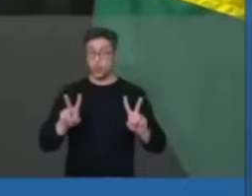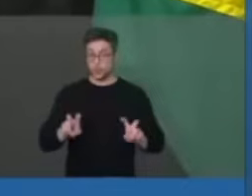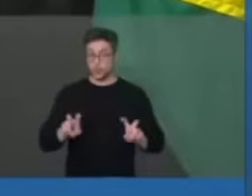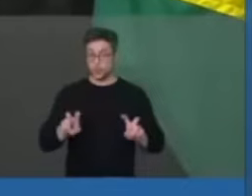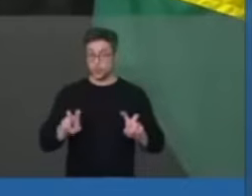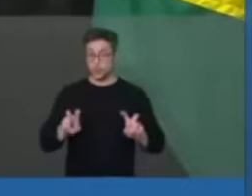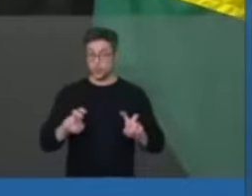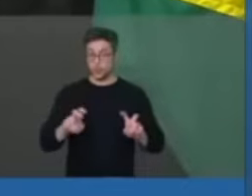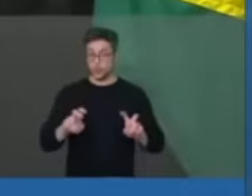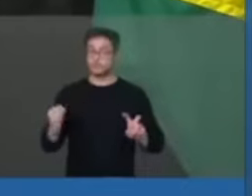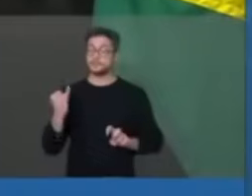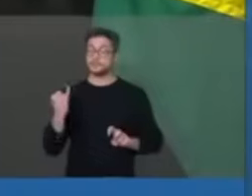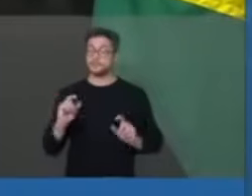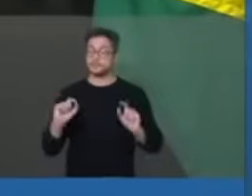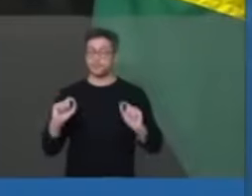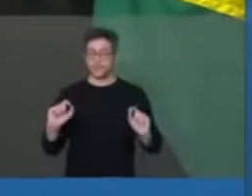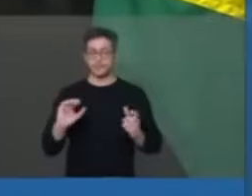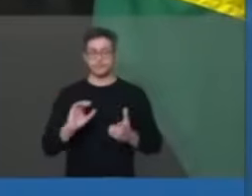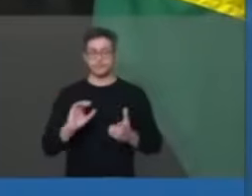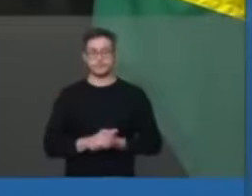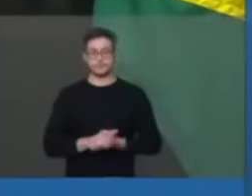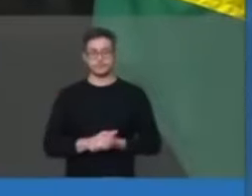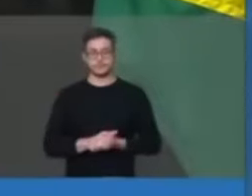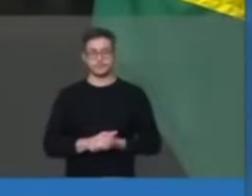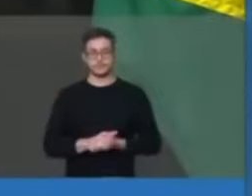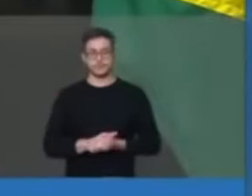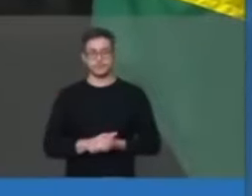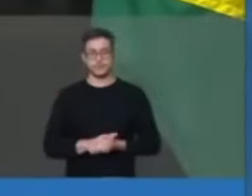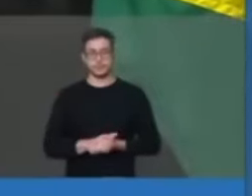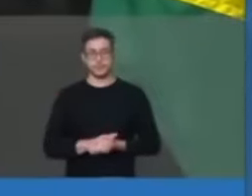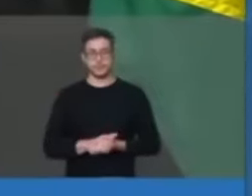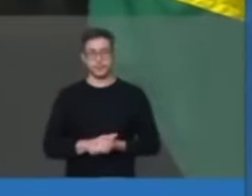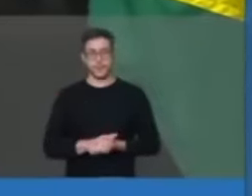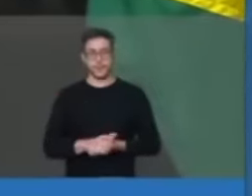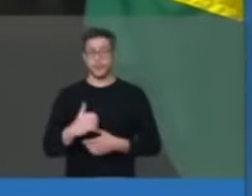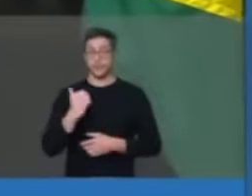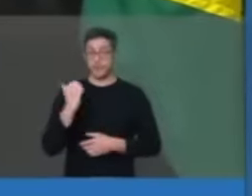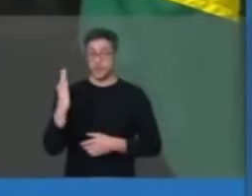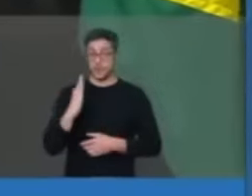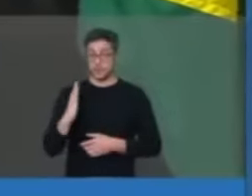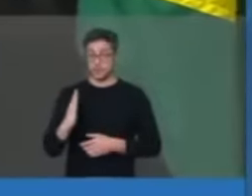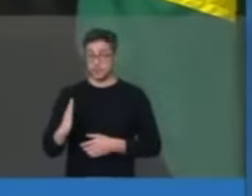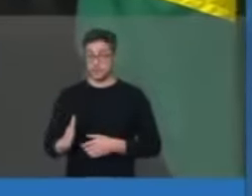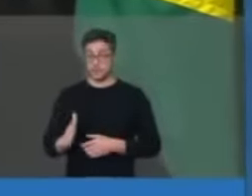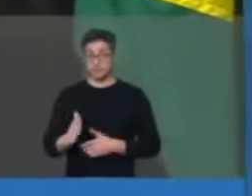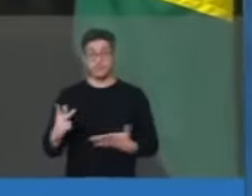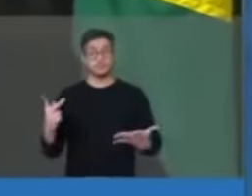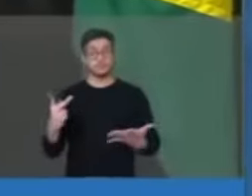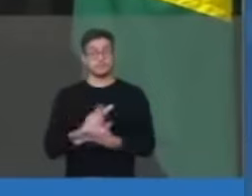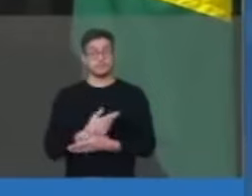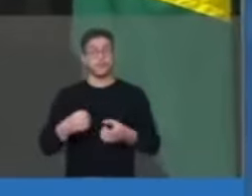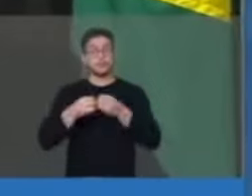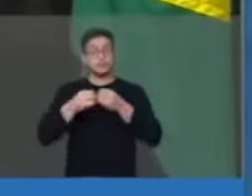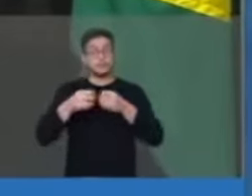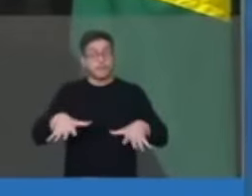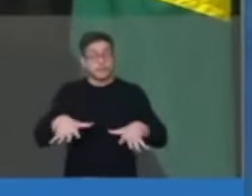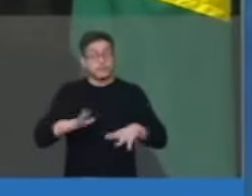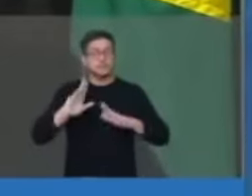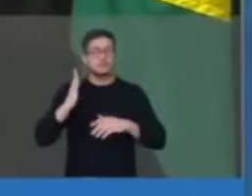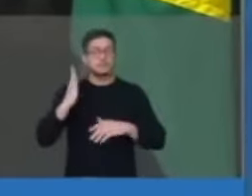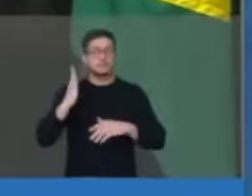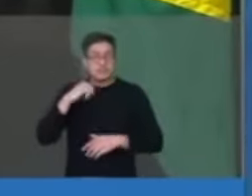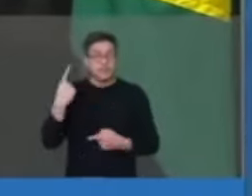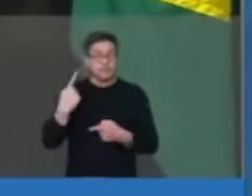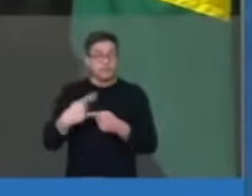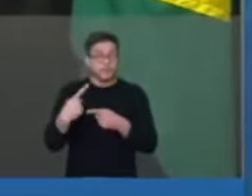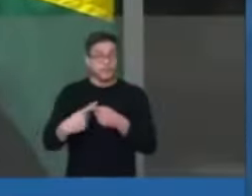não é possível o tamanho do prejuízo que o Brasil está tomando agora nesses dias por conta de quê De muitos incêndios